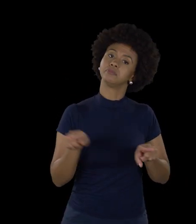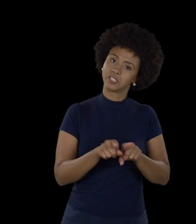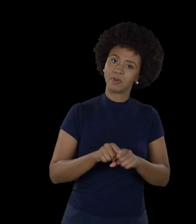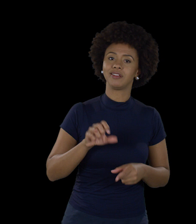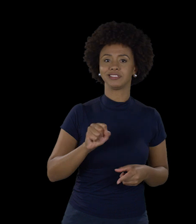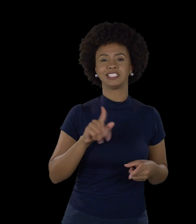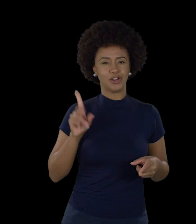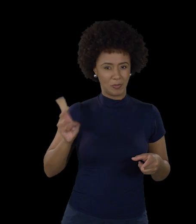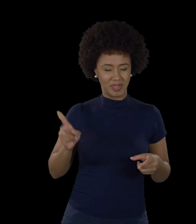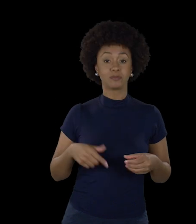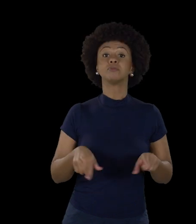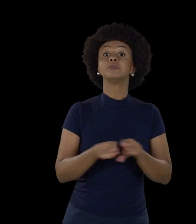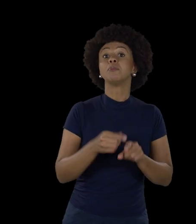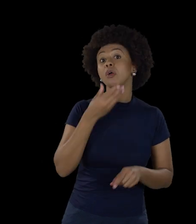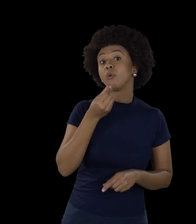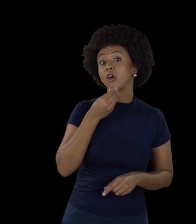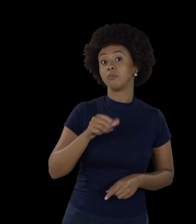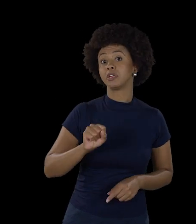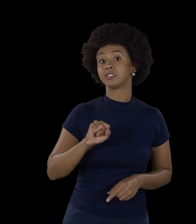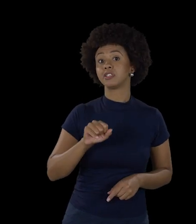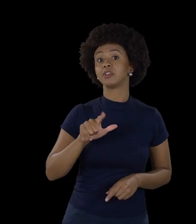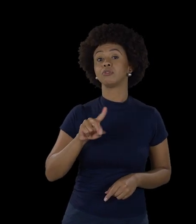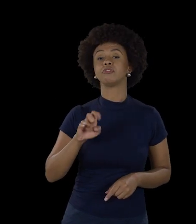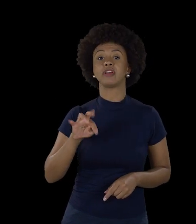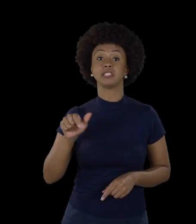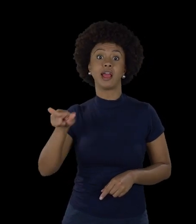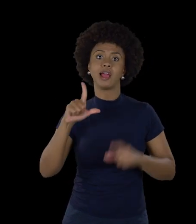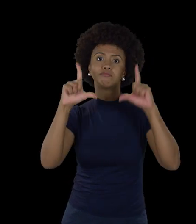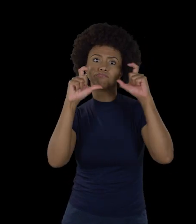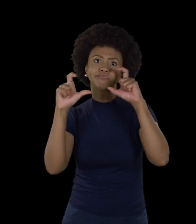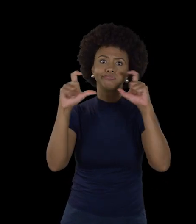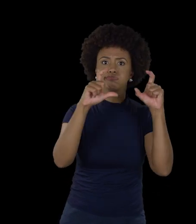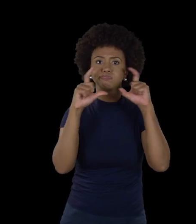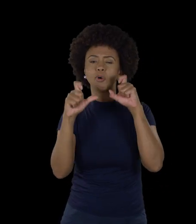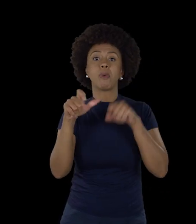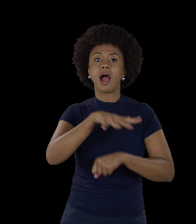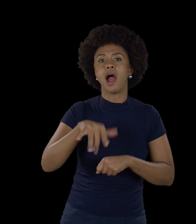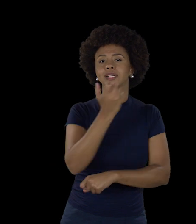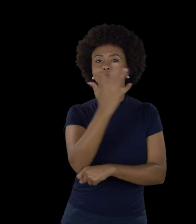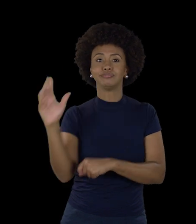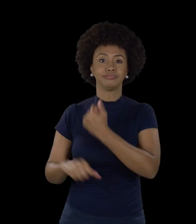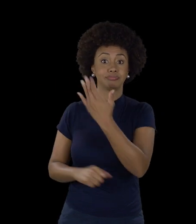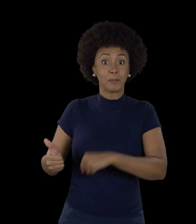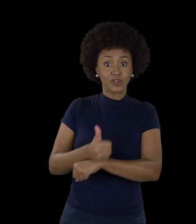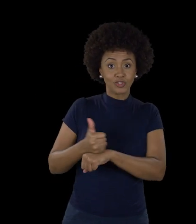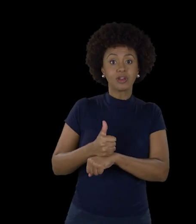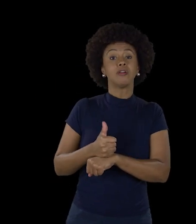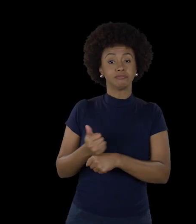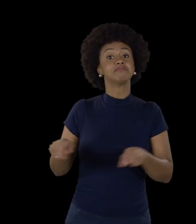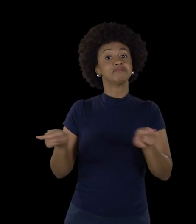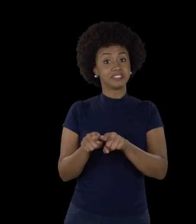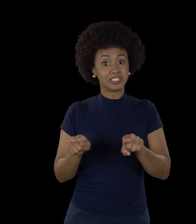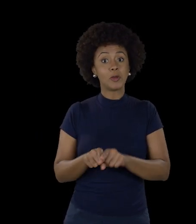e o Silvestre Silva, que é um fotógrafo naturalista que também esteve presente na produção do projeto cultural em São